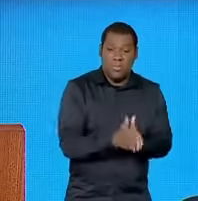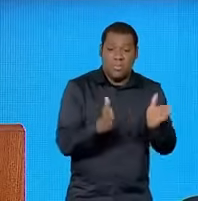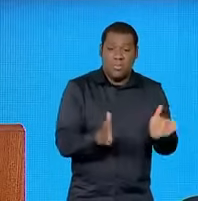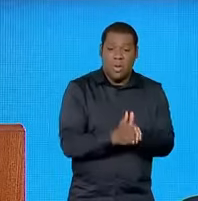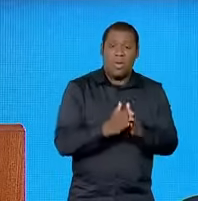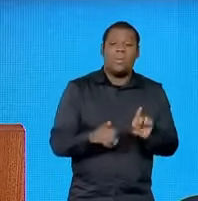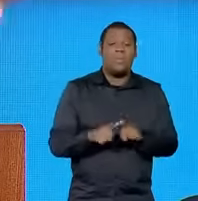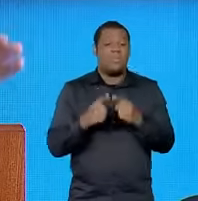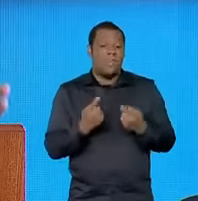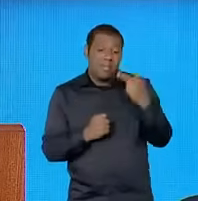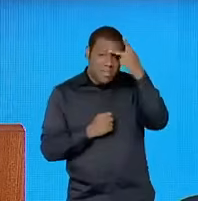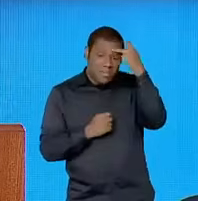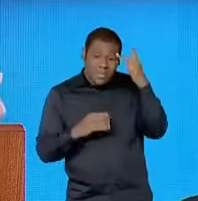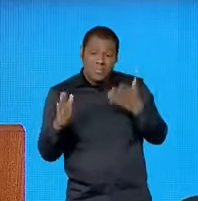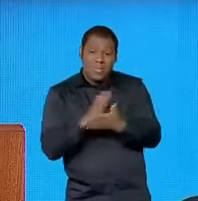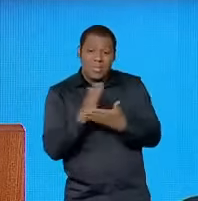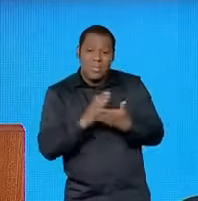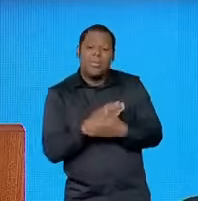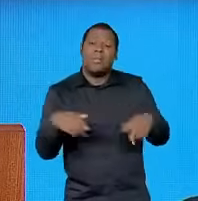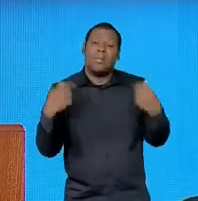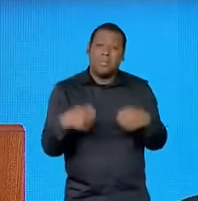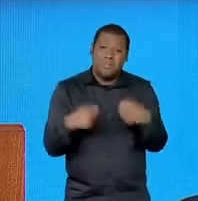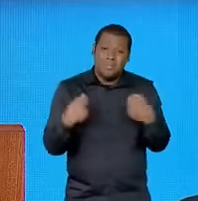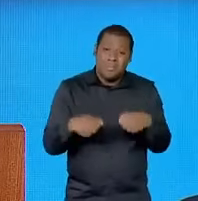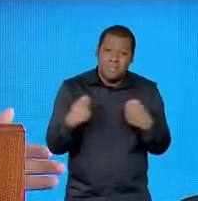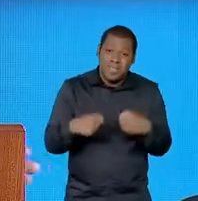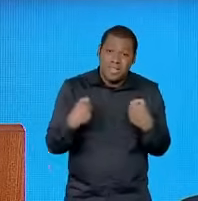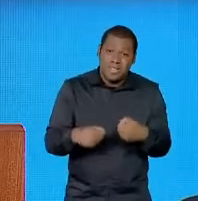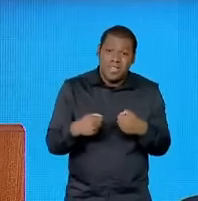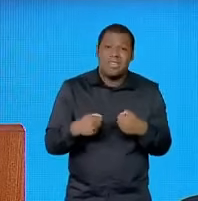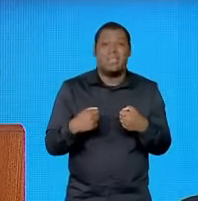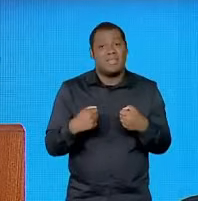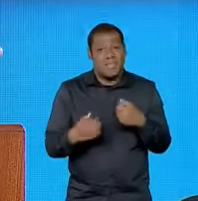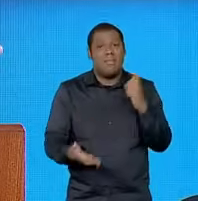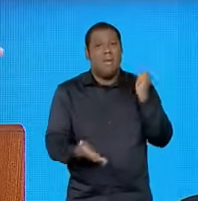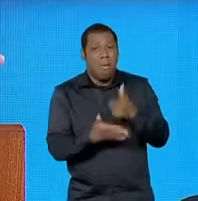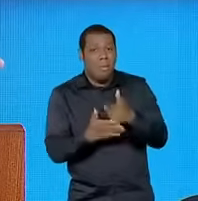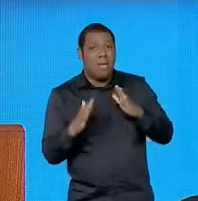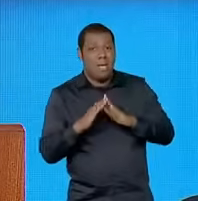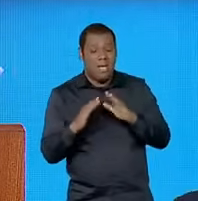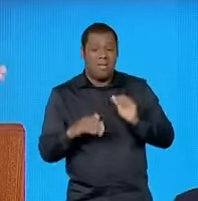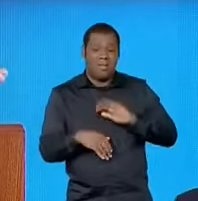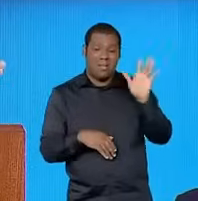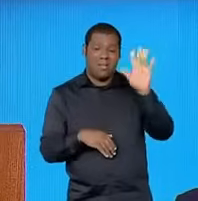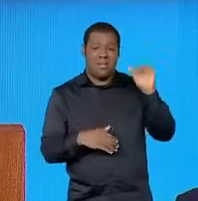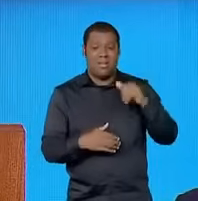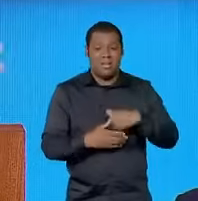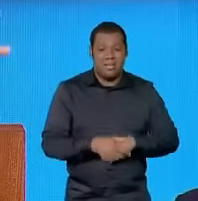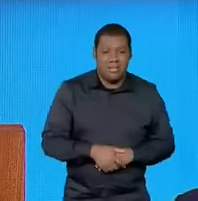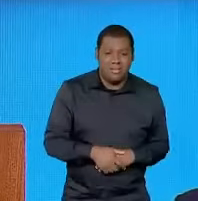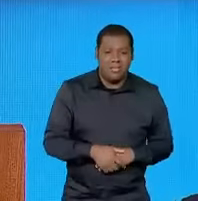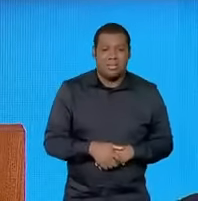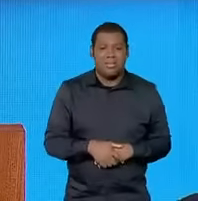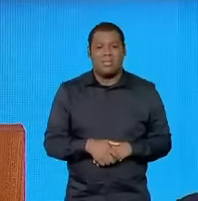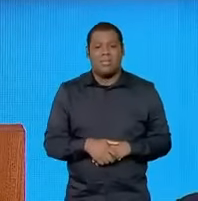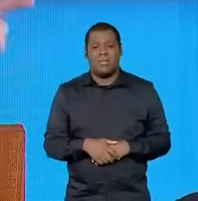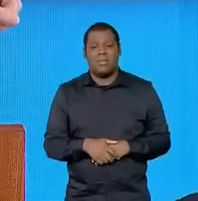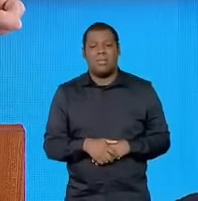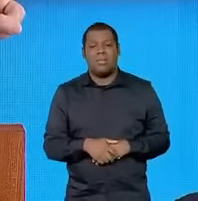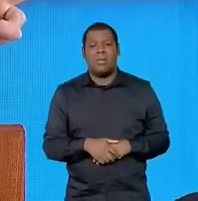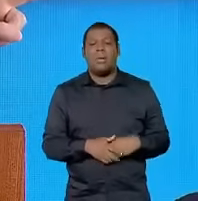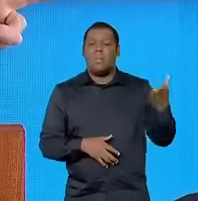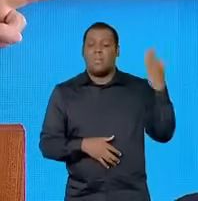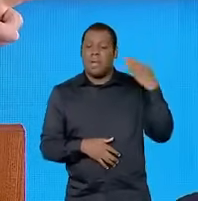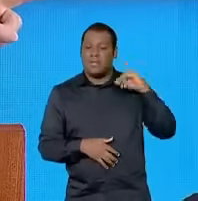financiamento. E o cara que ganha, o Jerônimo, agora estava ganhando bem como governador, mas quando era peão devia ganhar bem pouquinho.